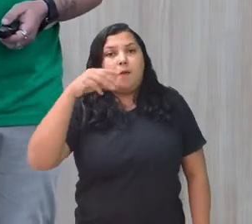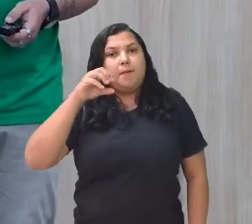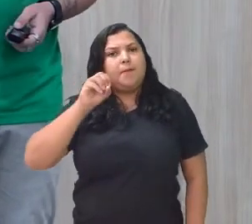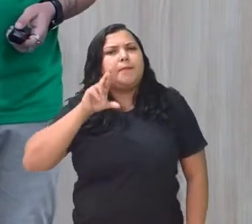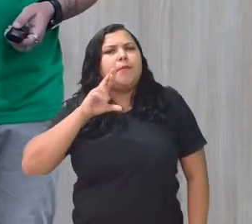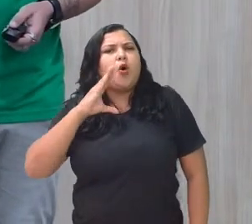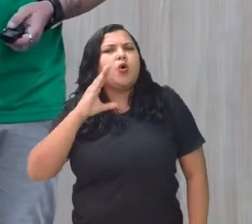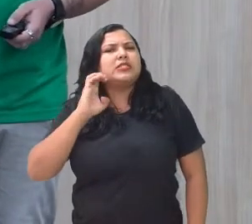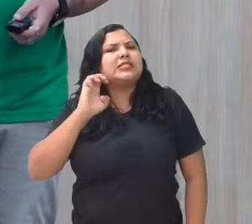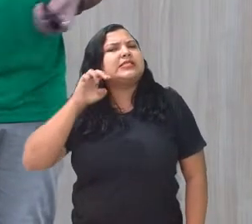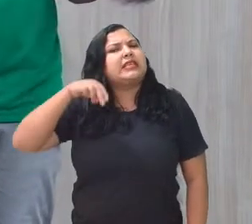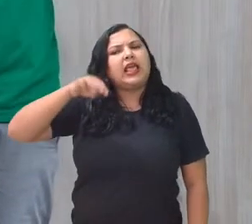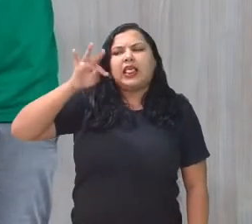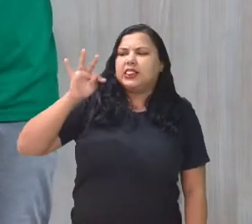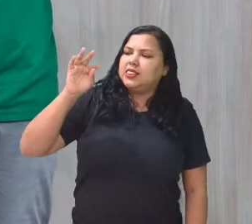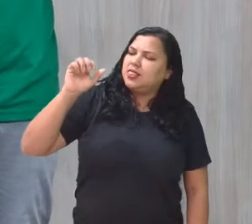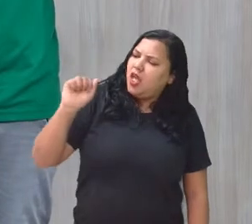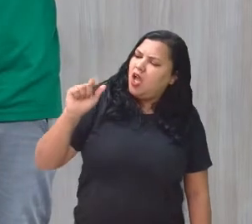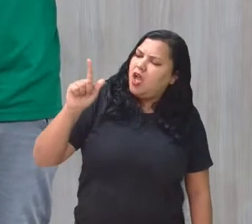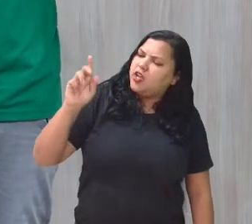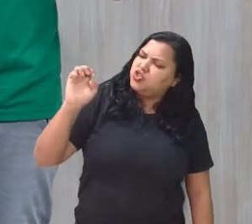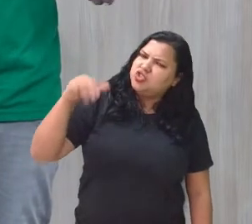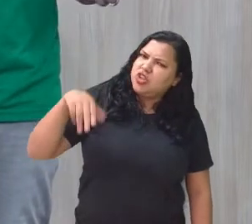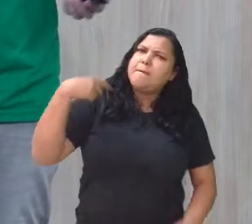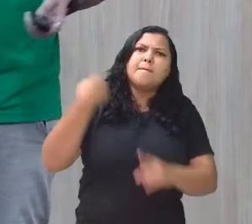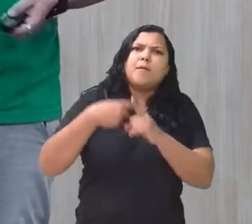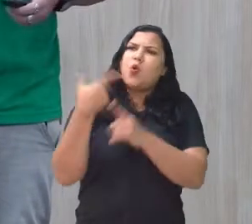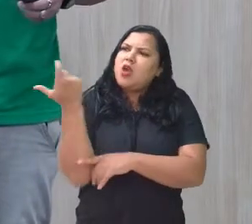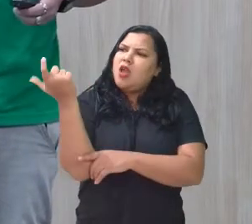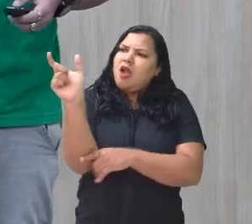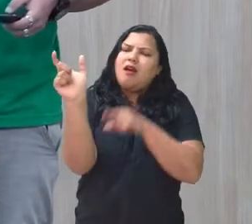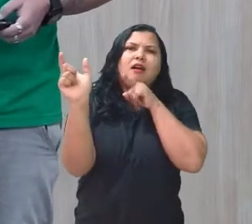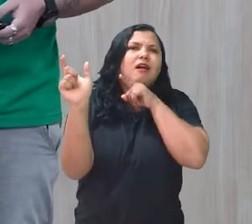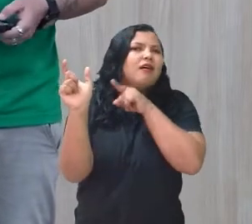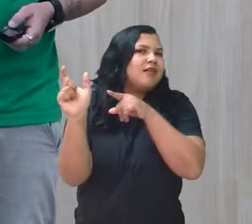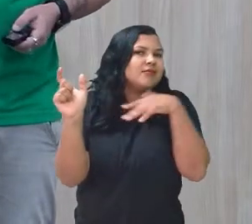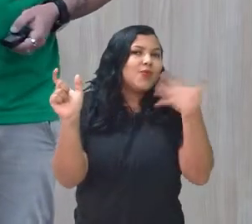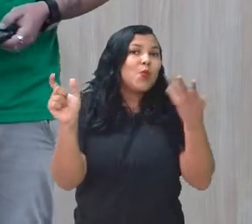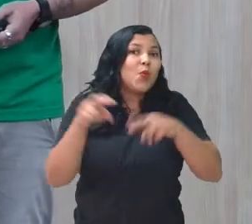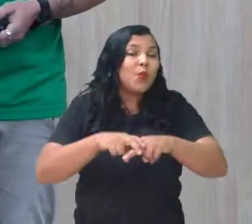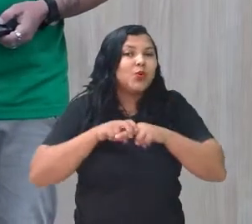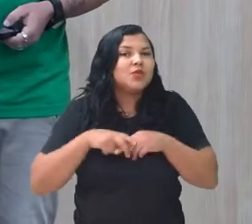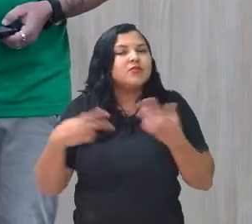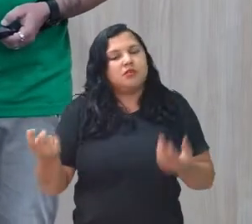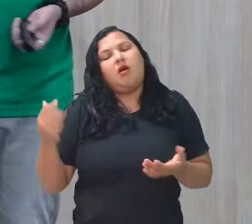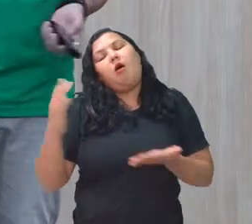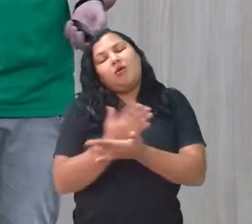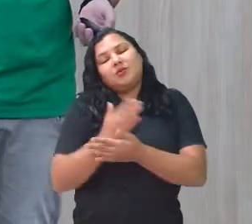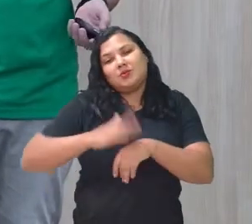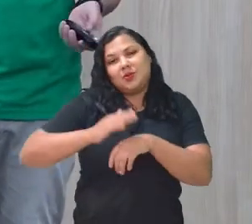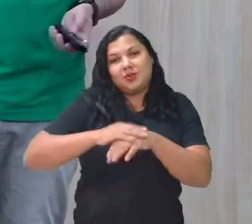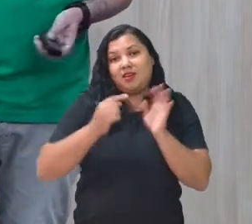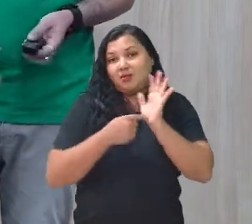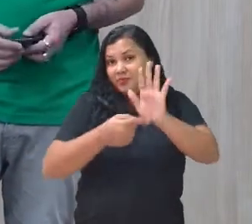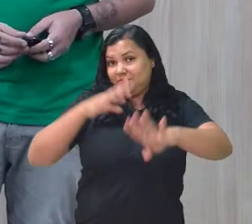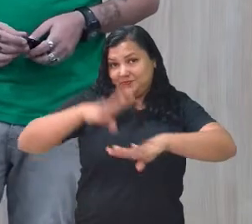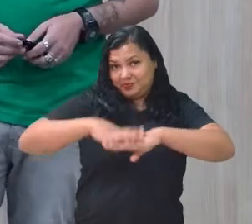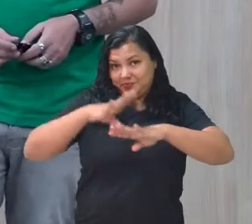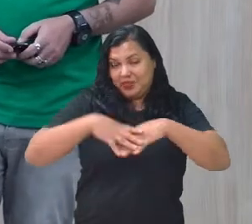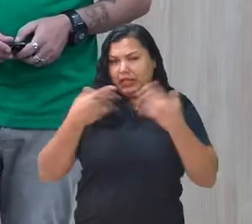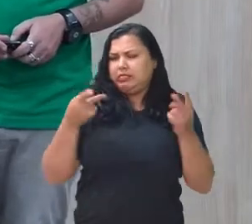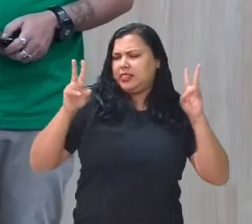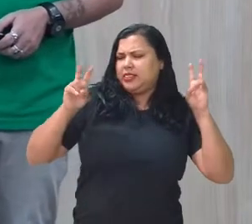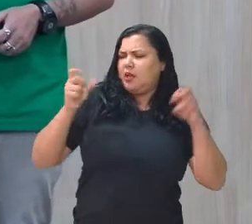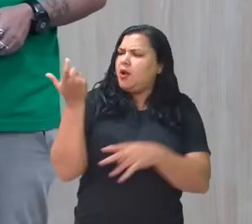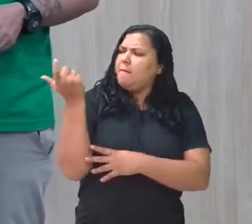por que a gente chama porcentagem por esse nome, né? Muitas vezes aparece aí como assunto de matemática e por que a gente vai utilizar esse